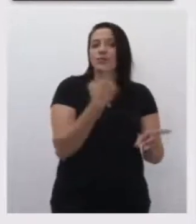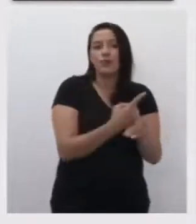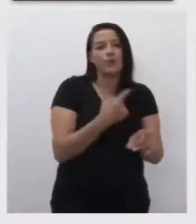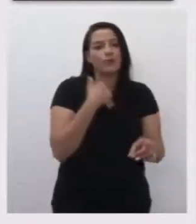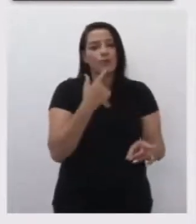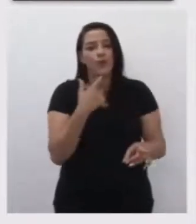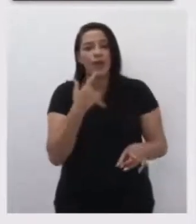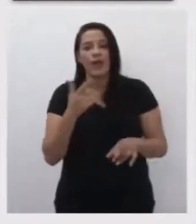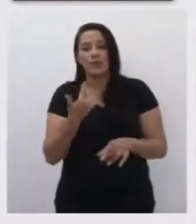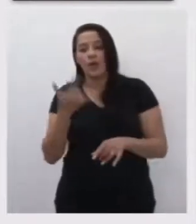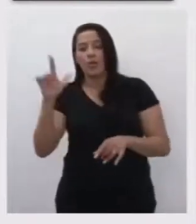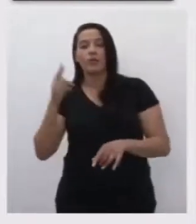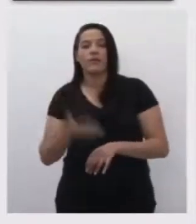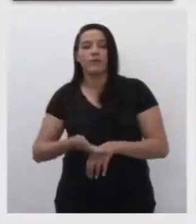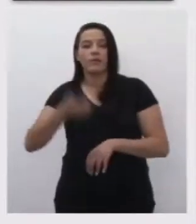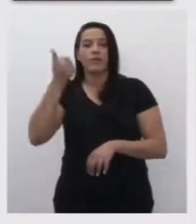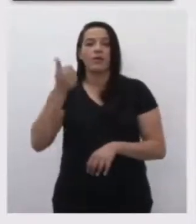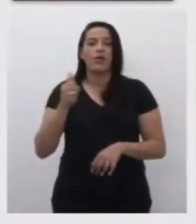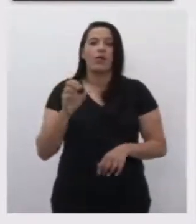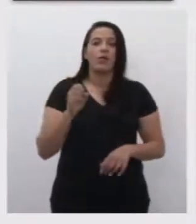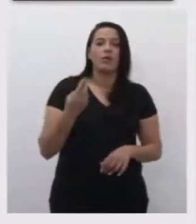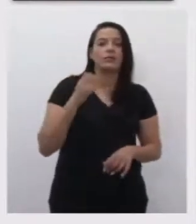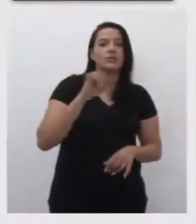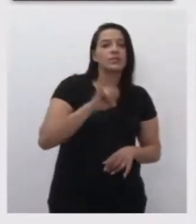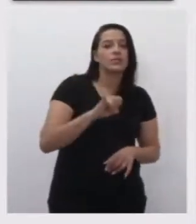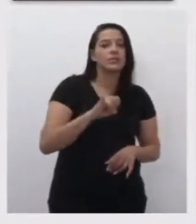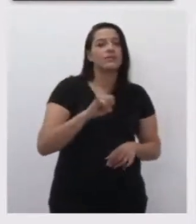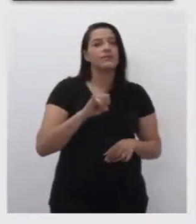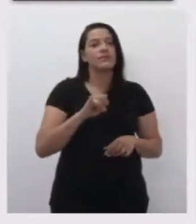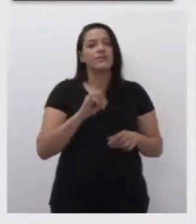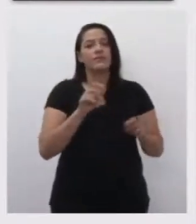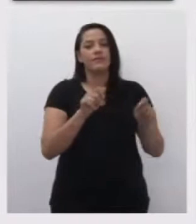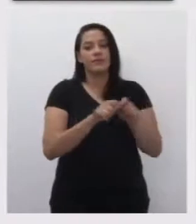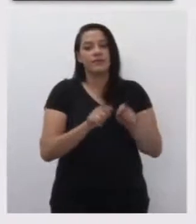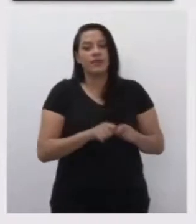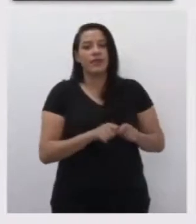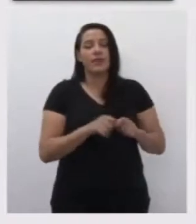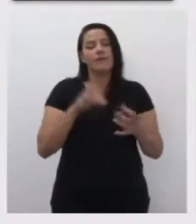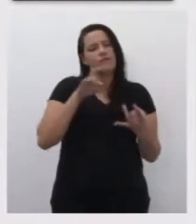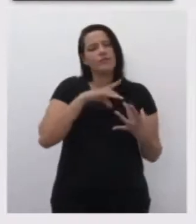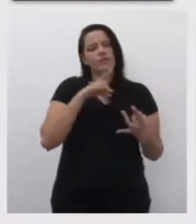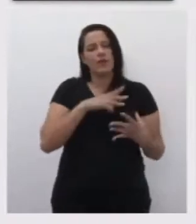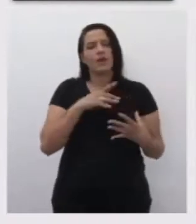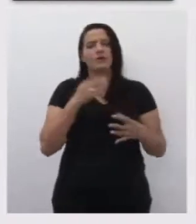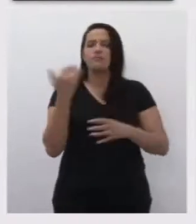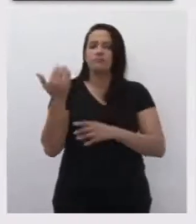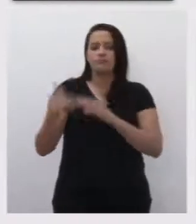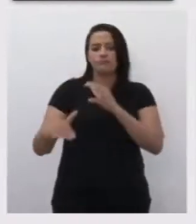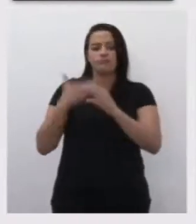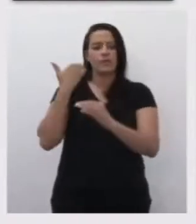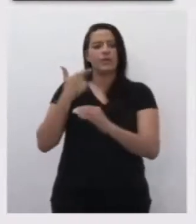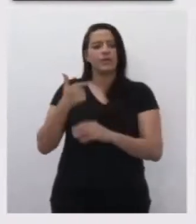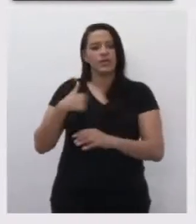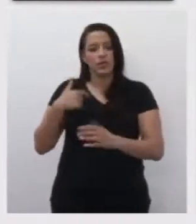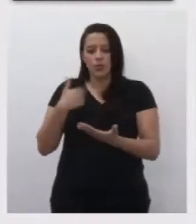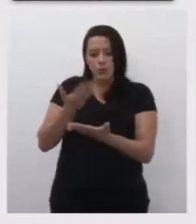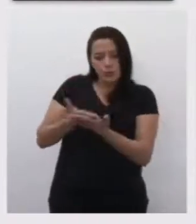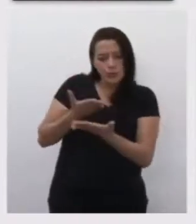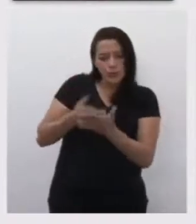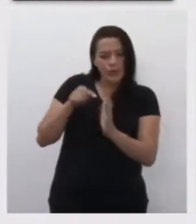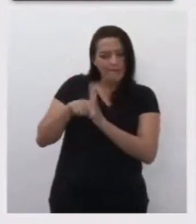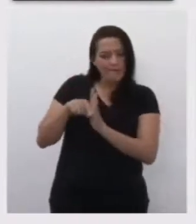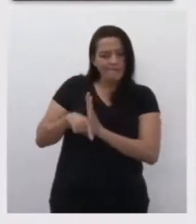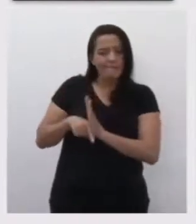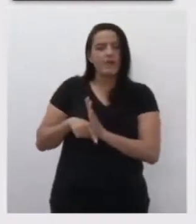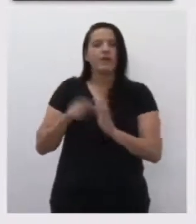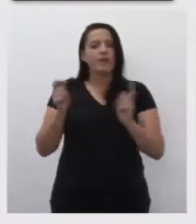eu encontrei melhor, ou se fosse dessa maneira, seria melhor para mim. Manda pra gente esse feedback, não deixa de compartilhar, porque a gente aprende muito com